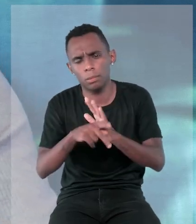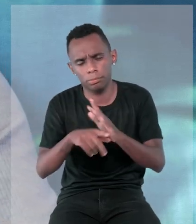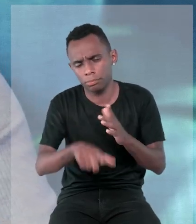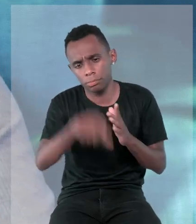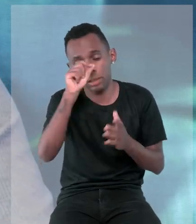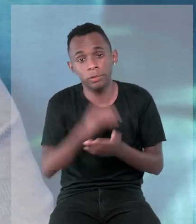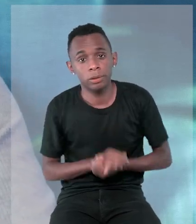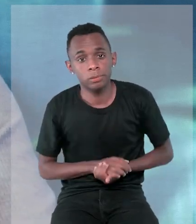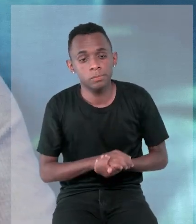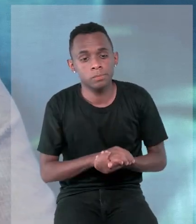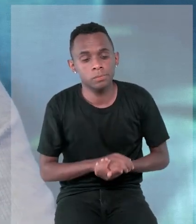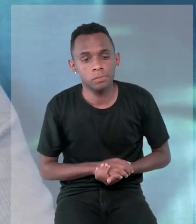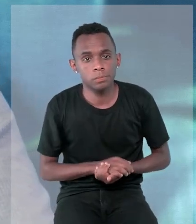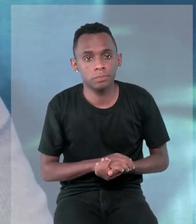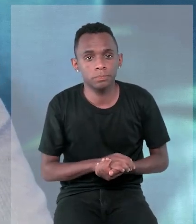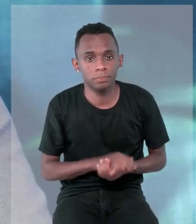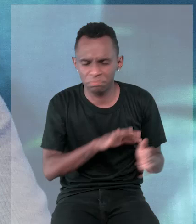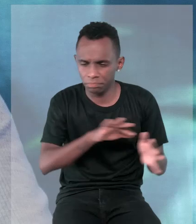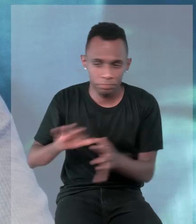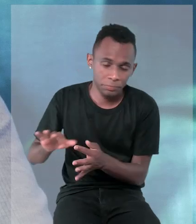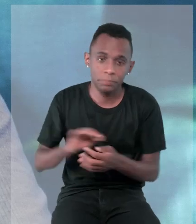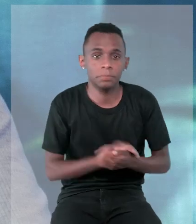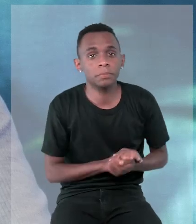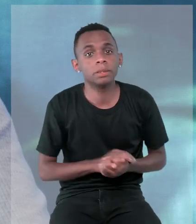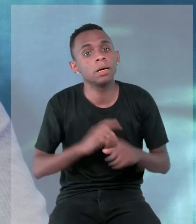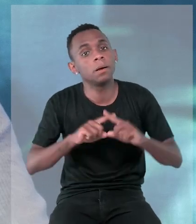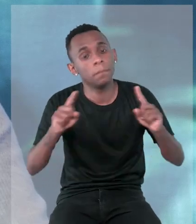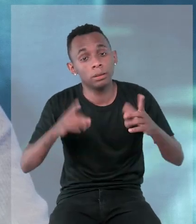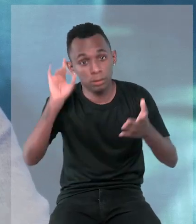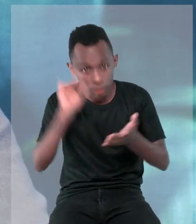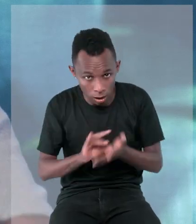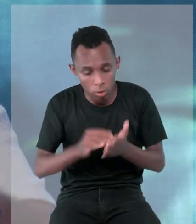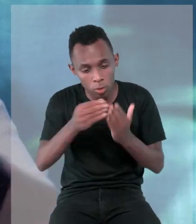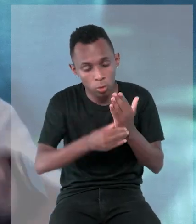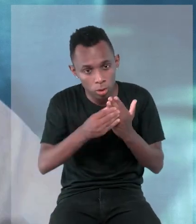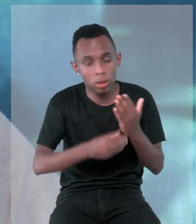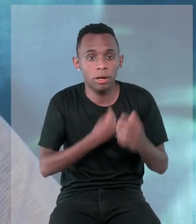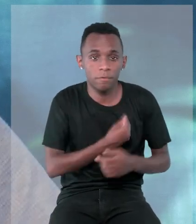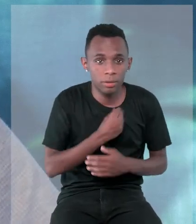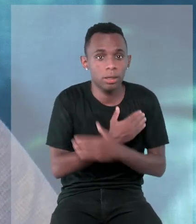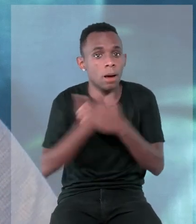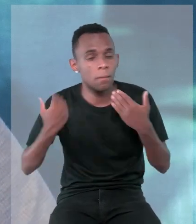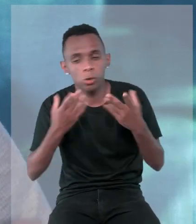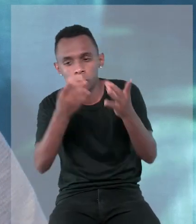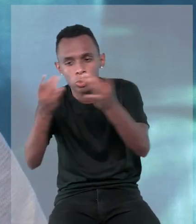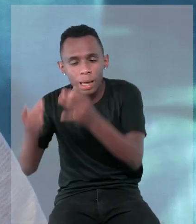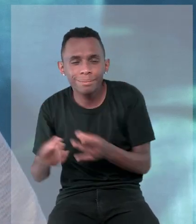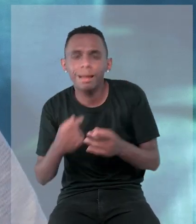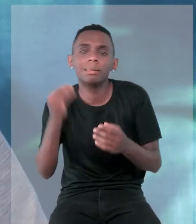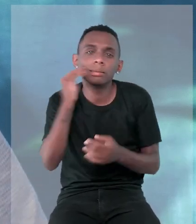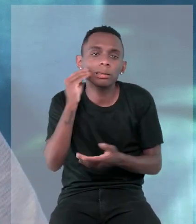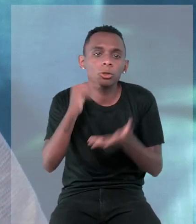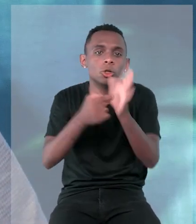prefere. Mas, deixando isso de lado, então, realmente, nesse livro, A Vida, a Morte e Outros Penduricários, eu fui